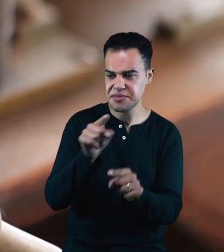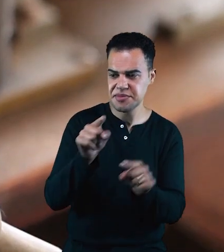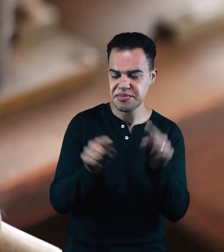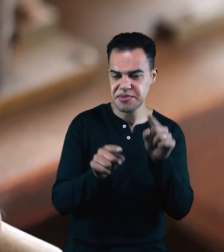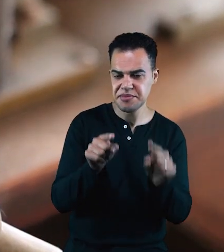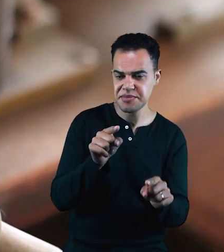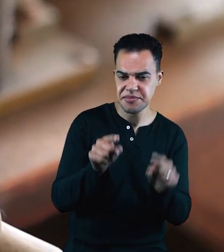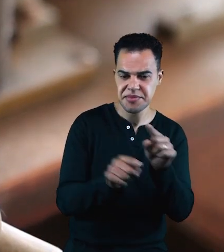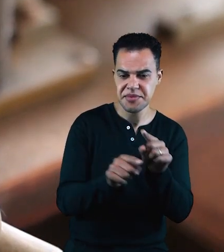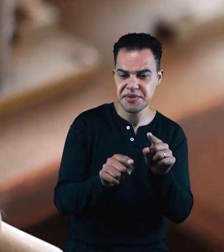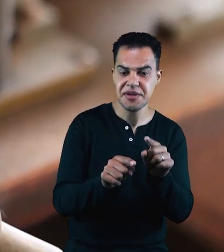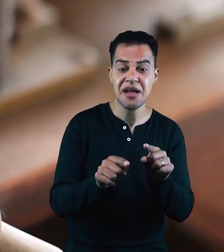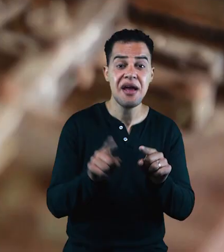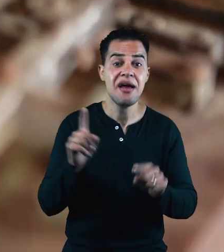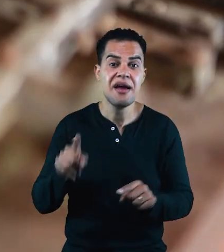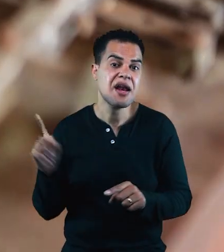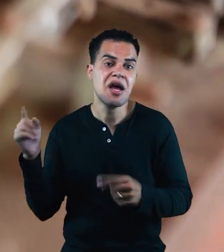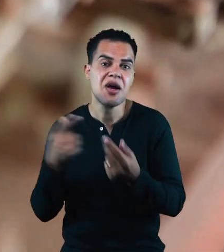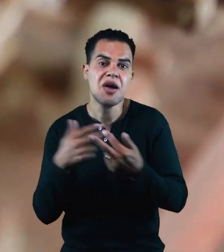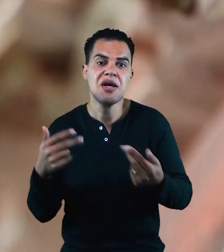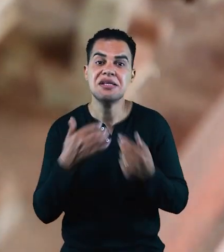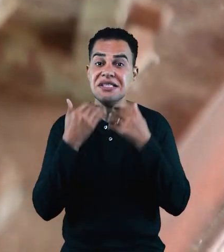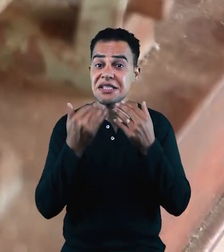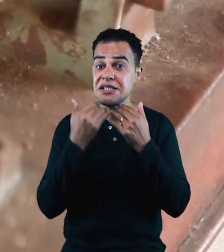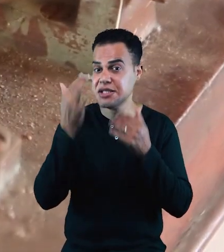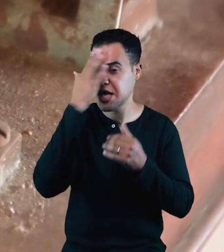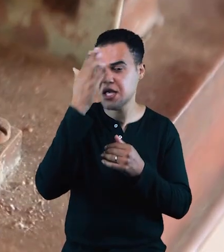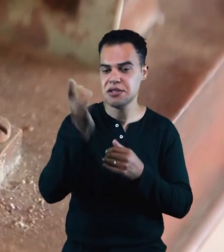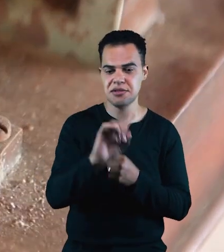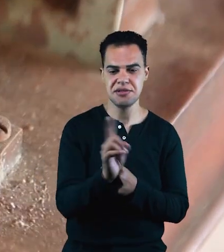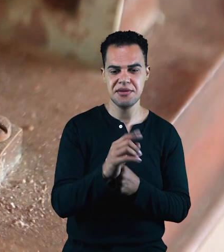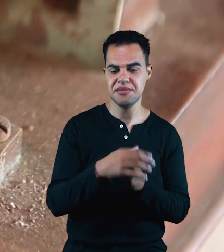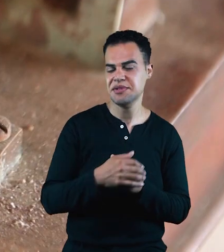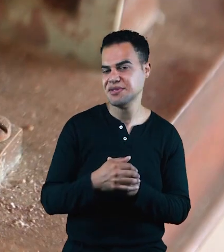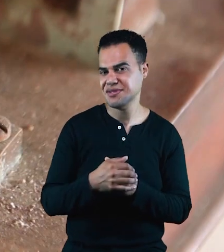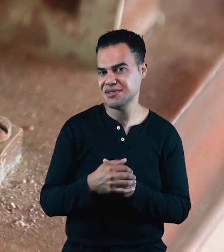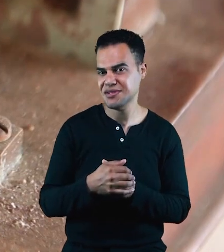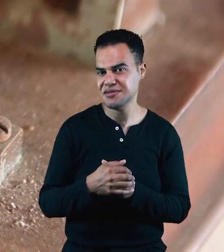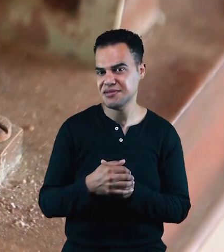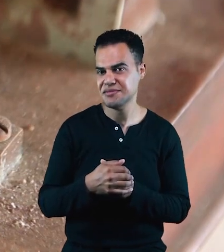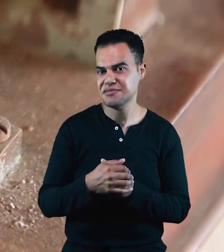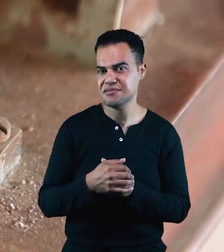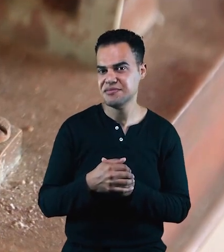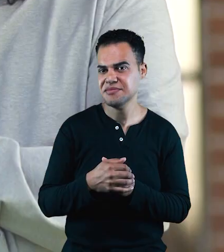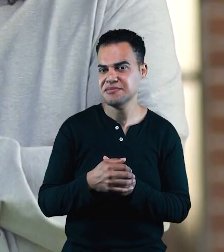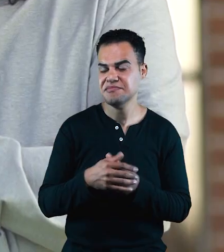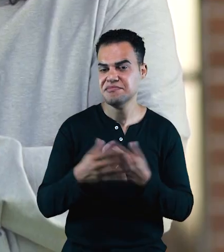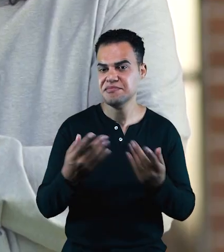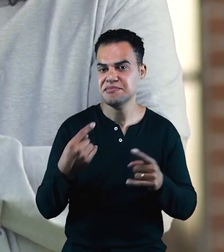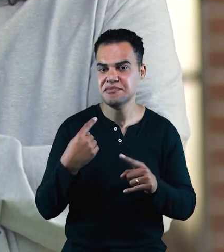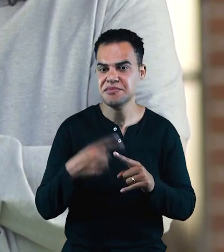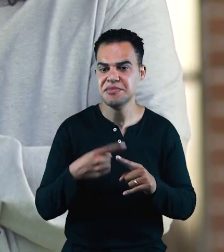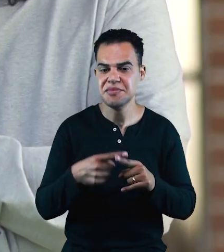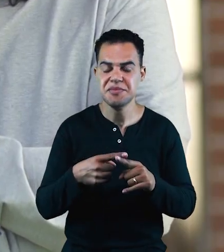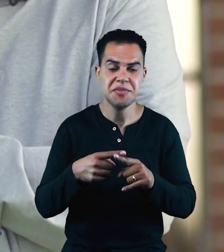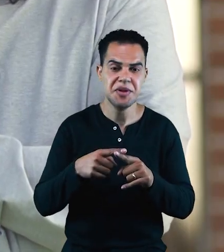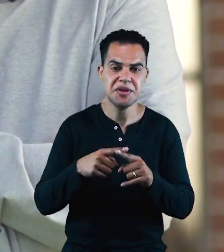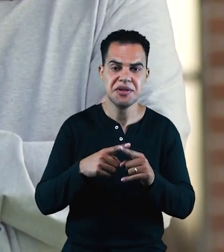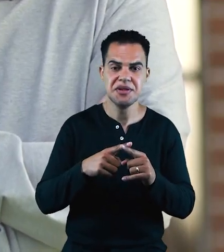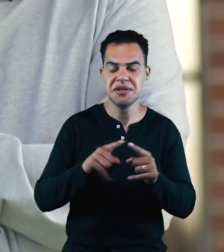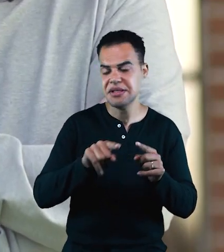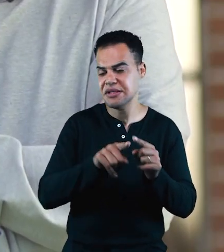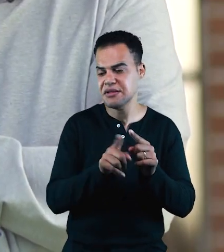ninguém sabia daquilo, o segredo, o código Morse. Então a gente dava telegrama daqui para o Rio, do Rio para